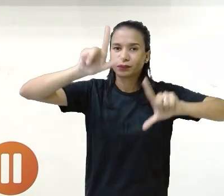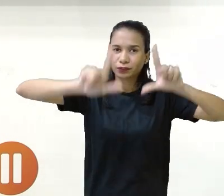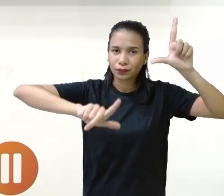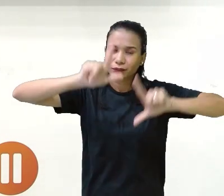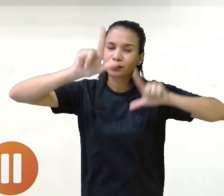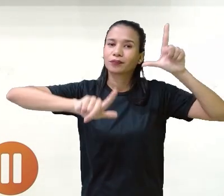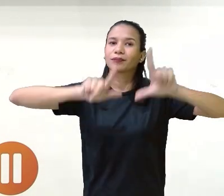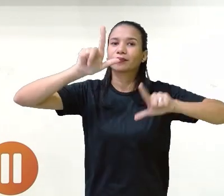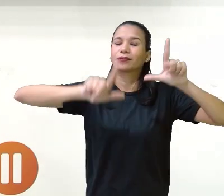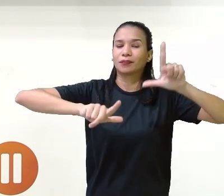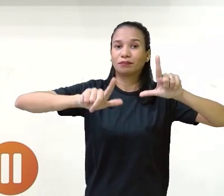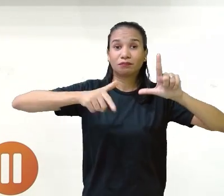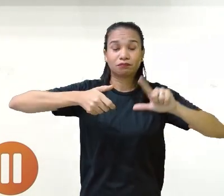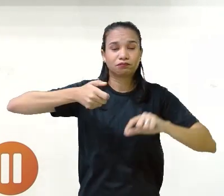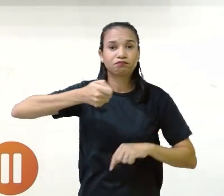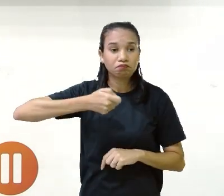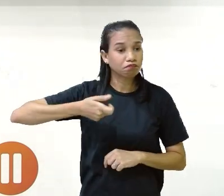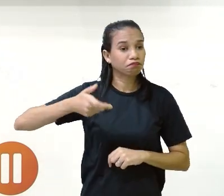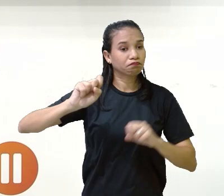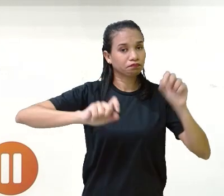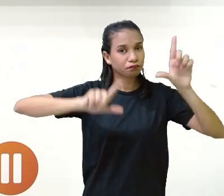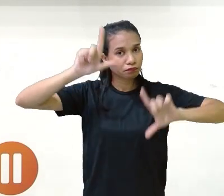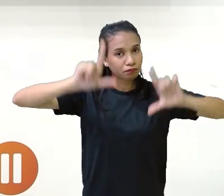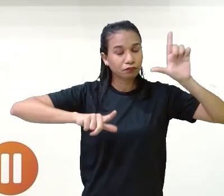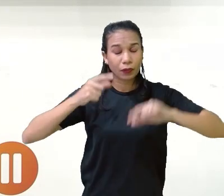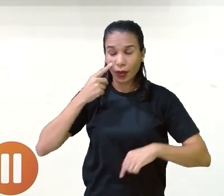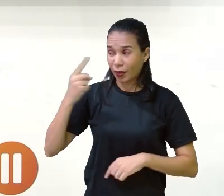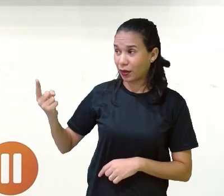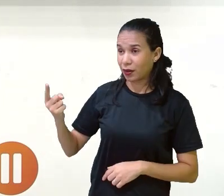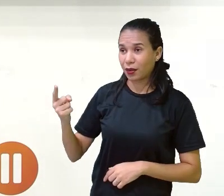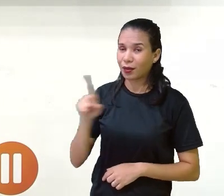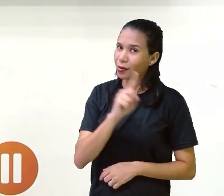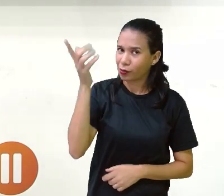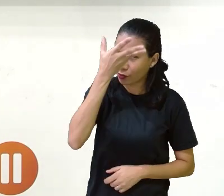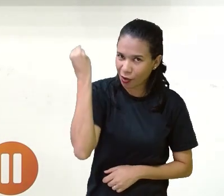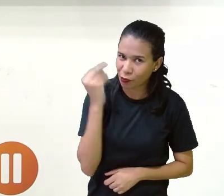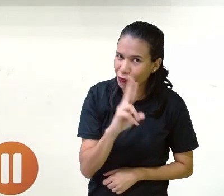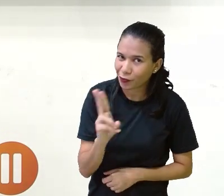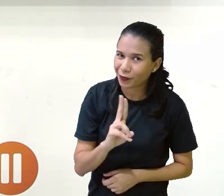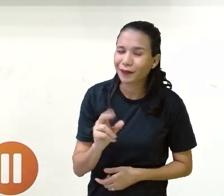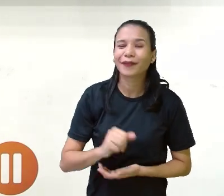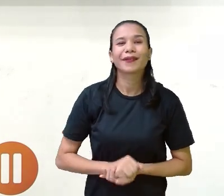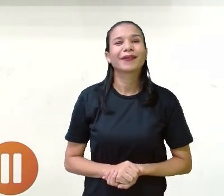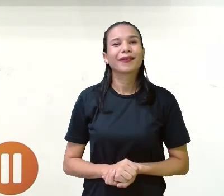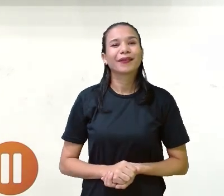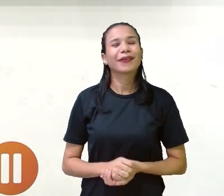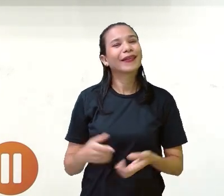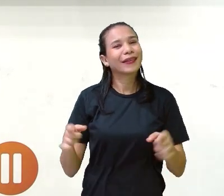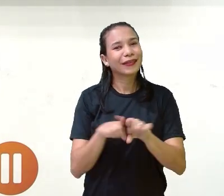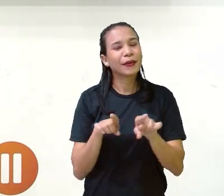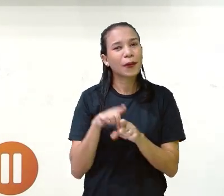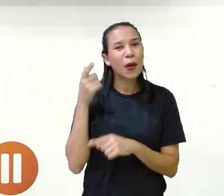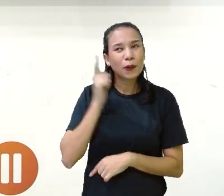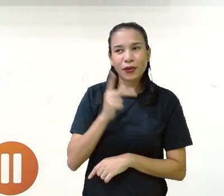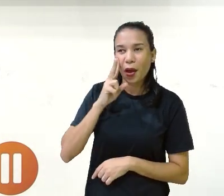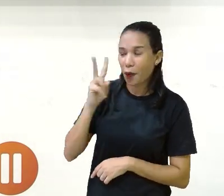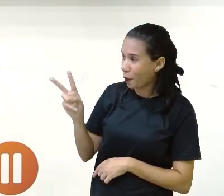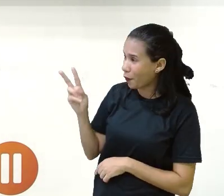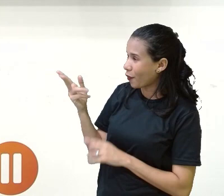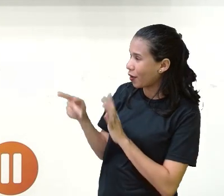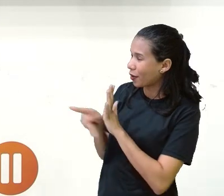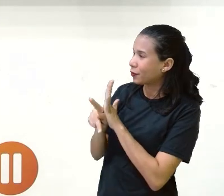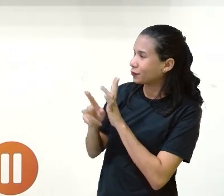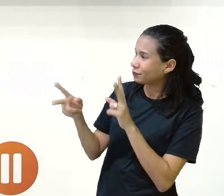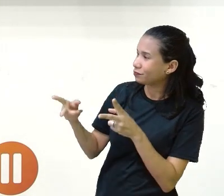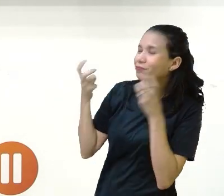Um programa, né, jornalístico, Maju Coutinho, não esquece desse nome não. Inclusive a gente consegue se ver, né, em